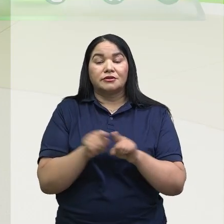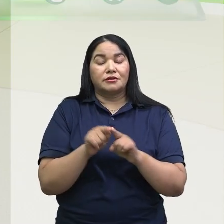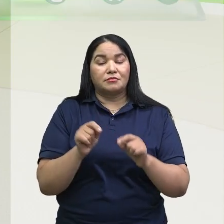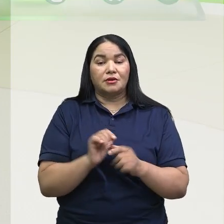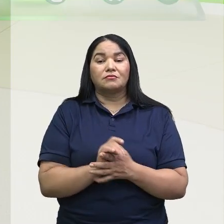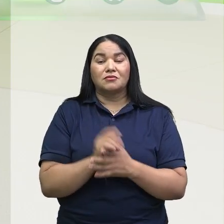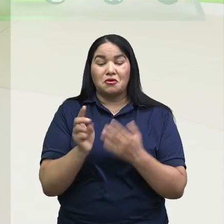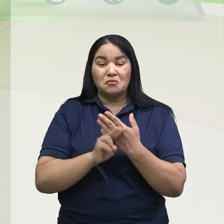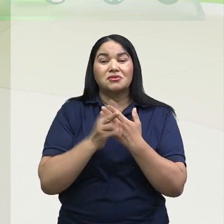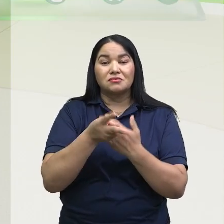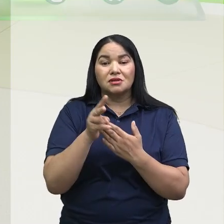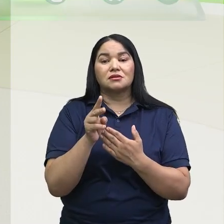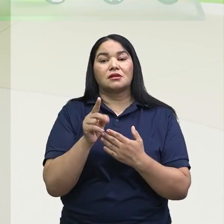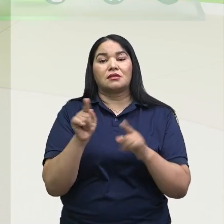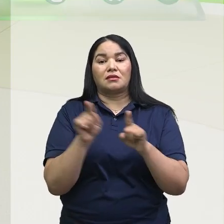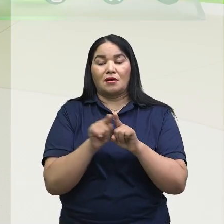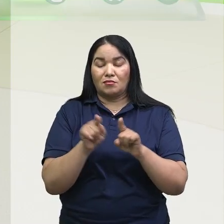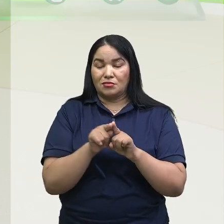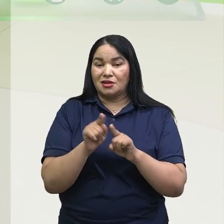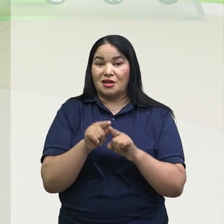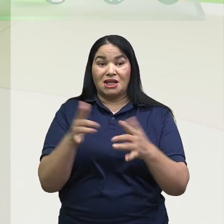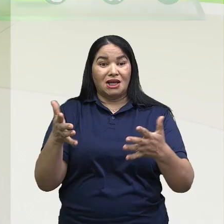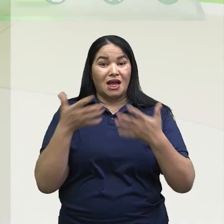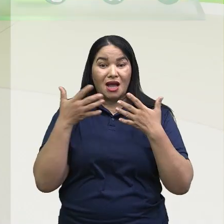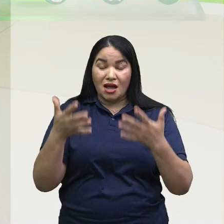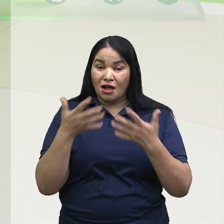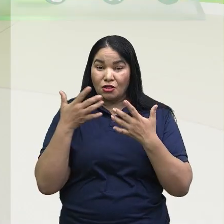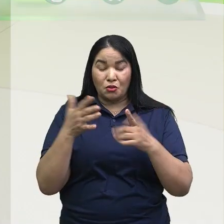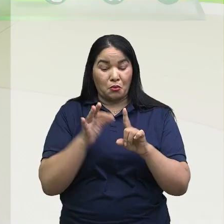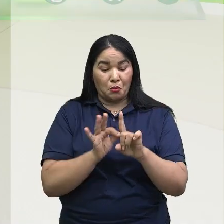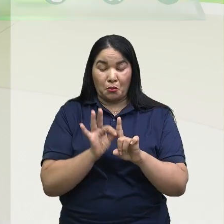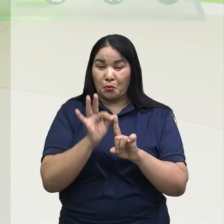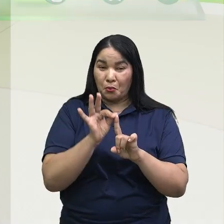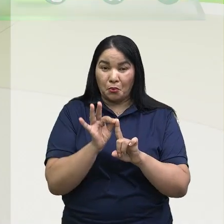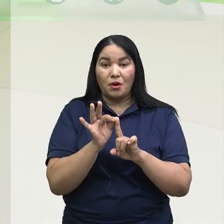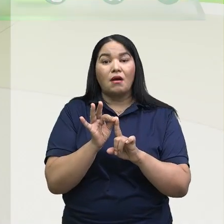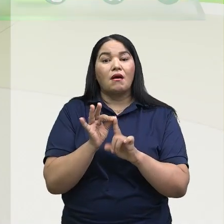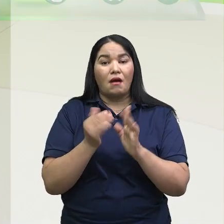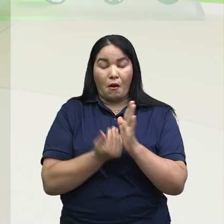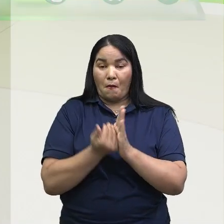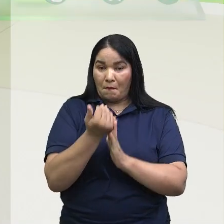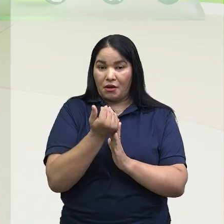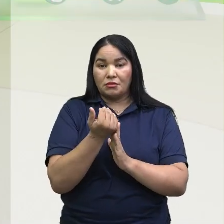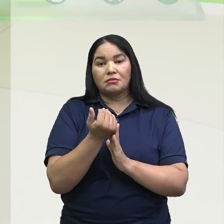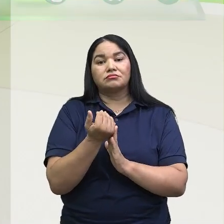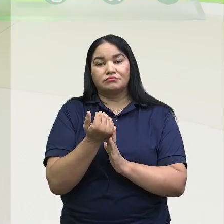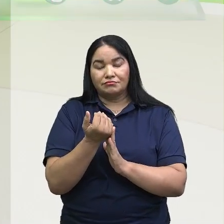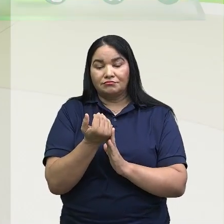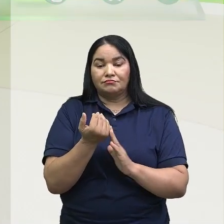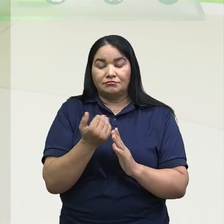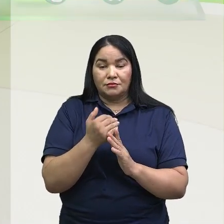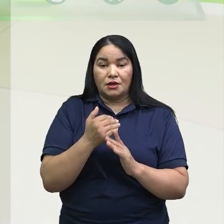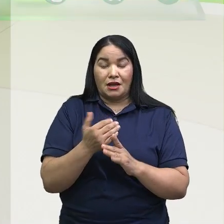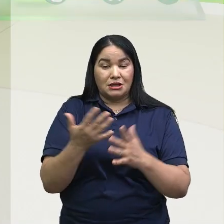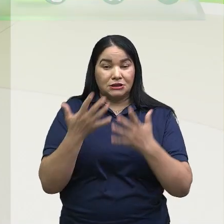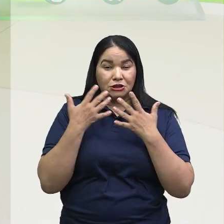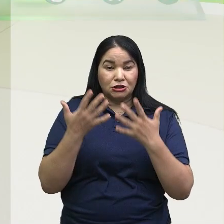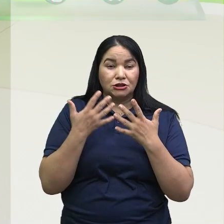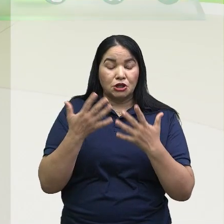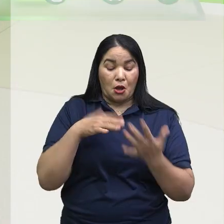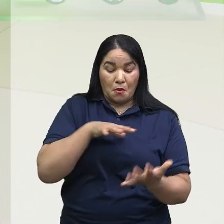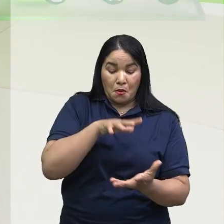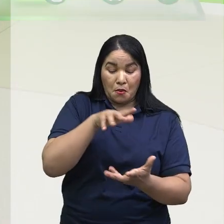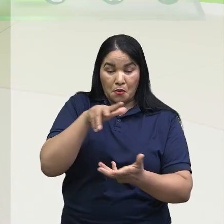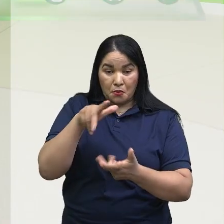disso? Aumenta também esse calor que é retido. E aí esse calor que é retido vai aumentar a temperatura do